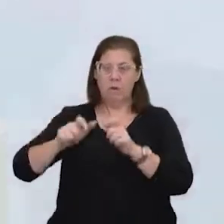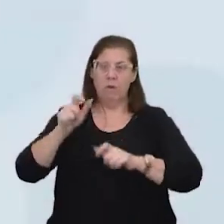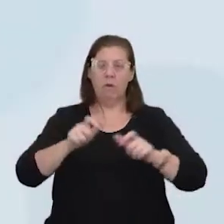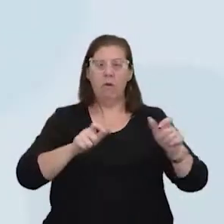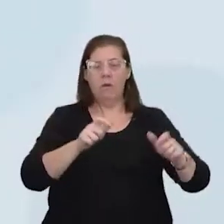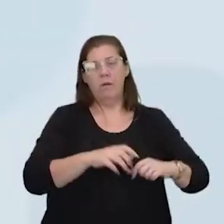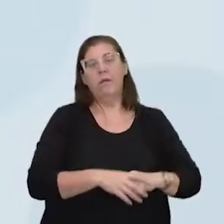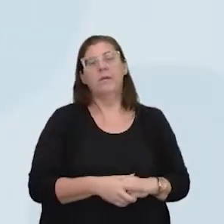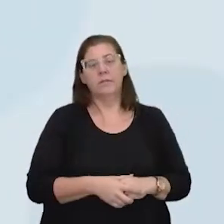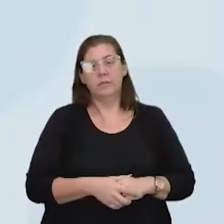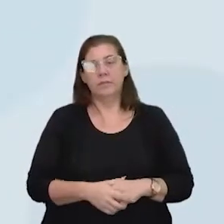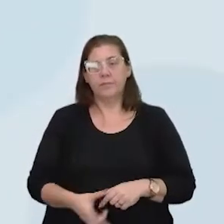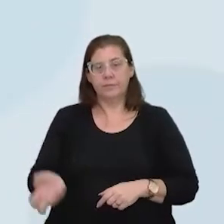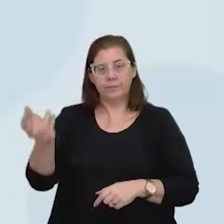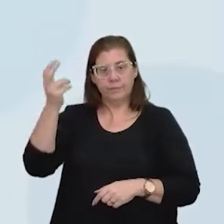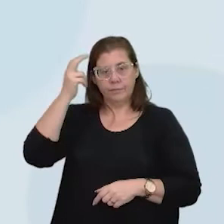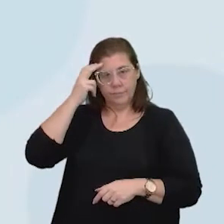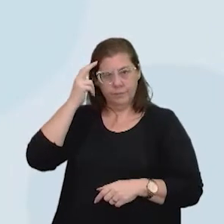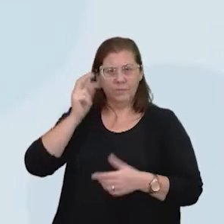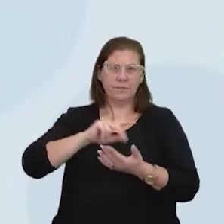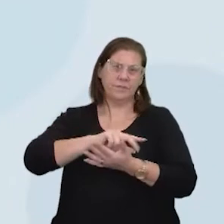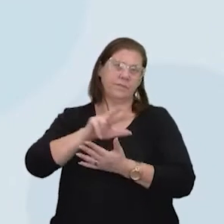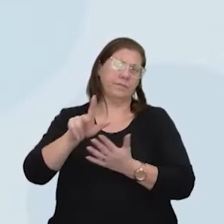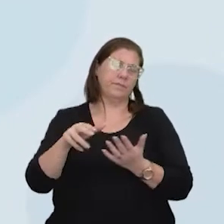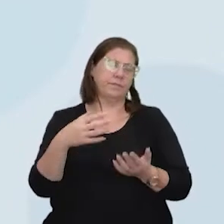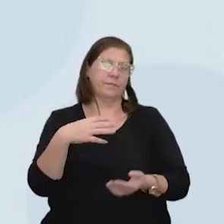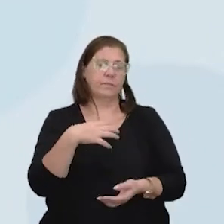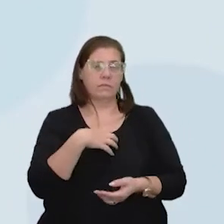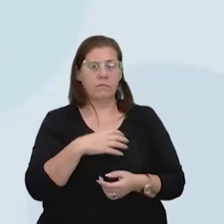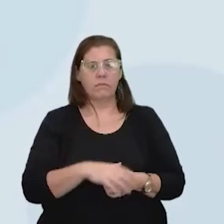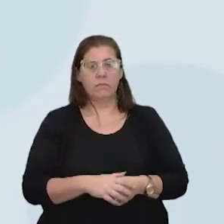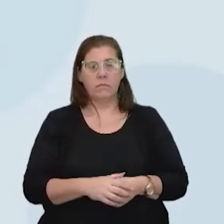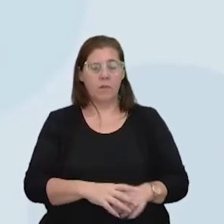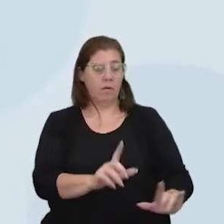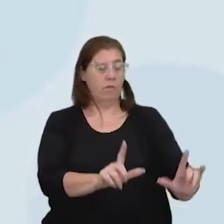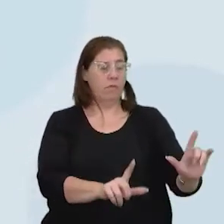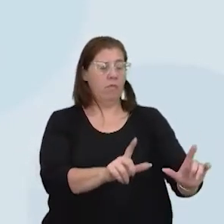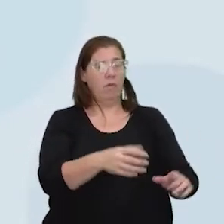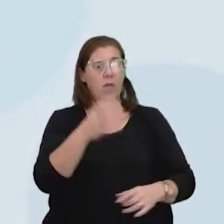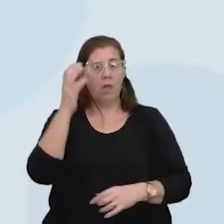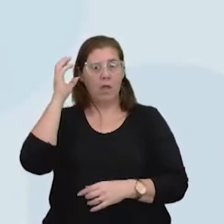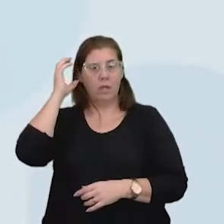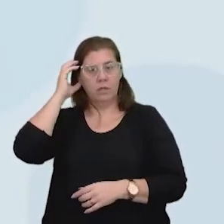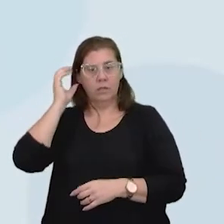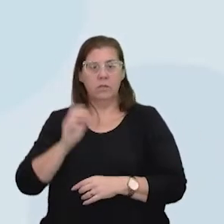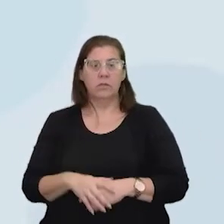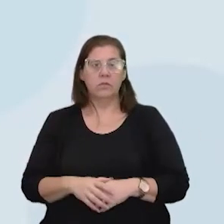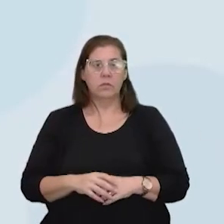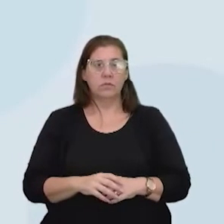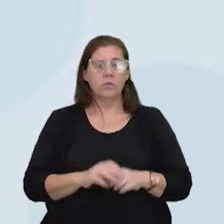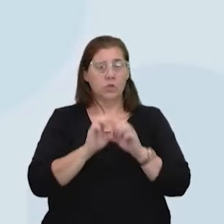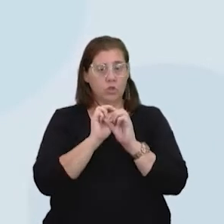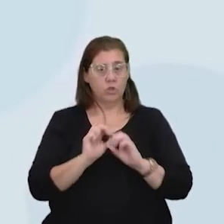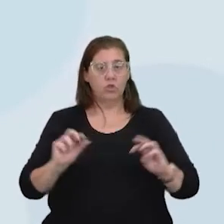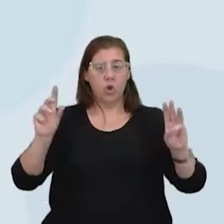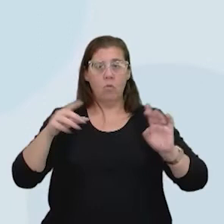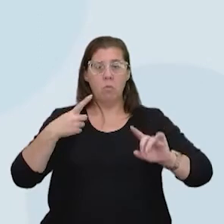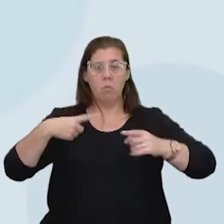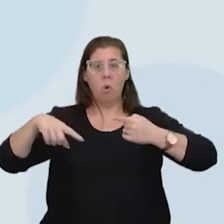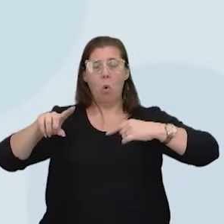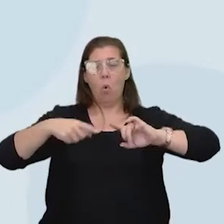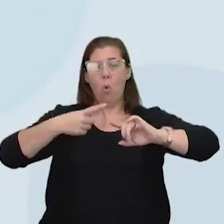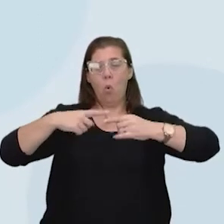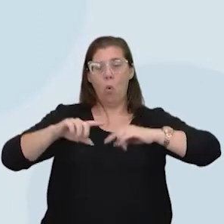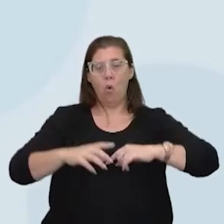cultura de massa, ela chega pra gente das mais diversas maneiras. Pela TV e pelo rádio, por shows e músicas. Tipo,